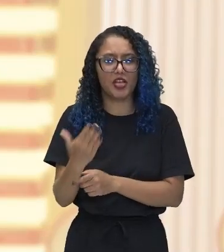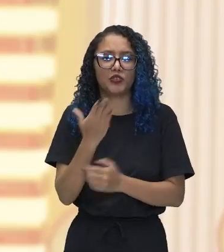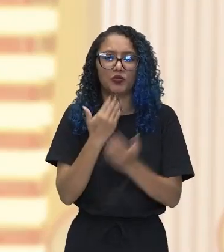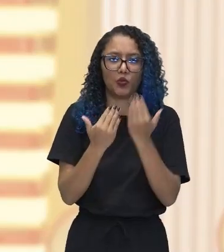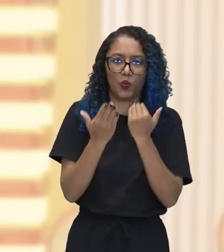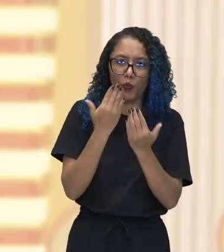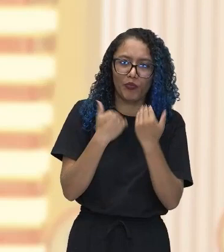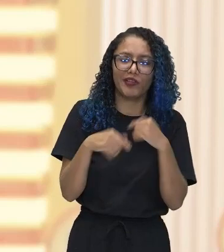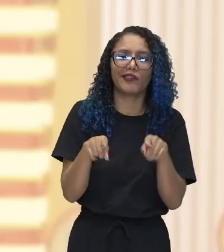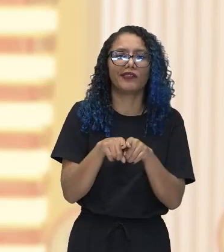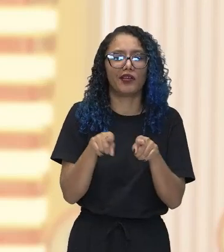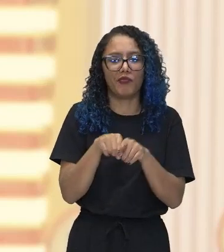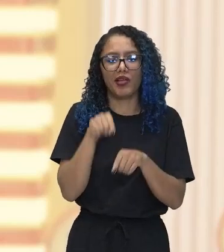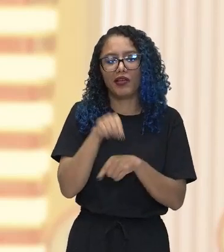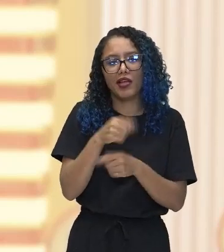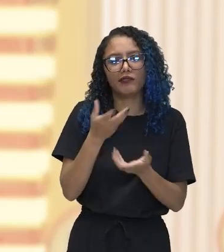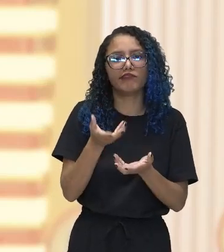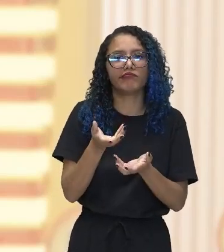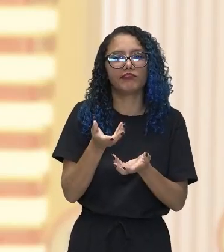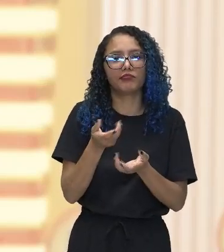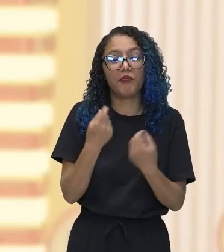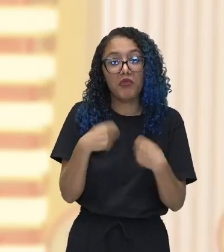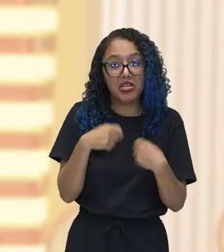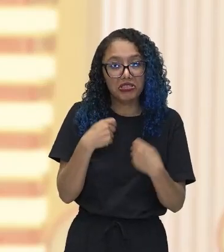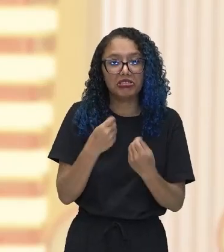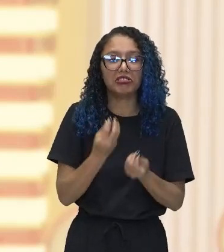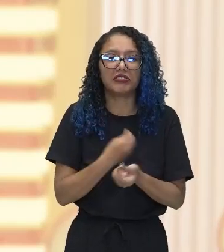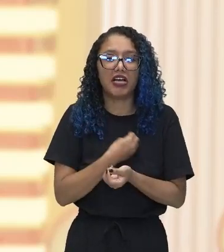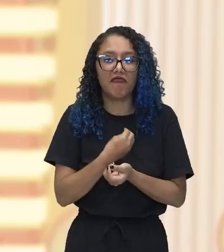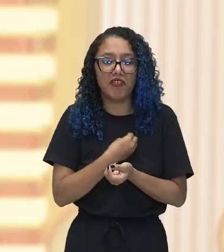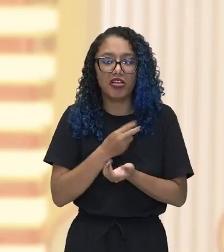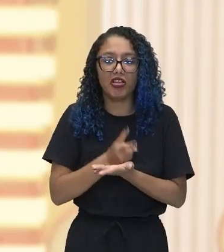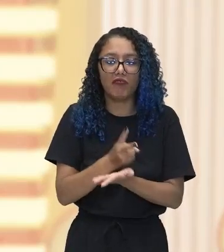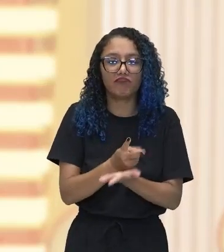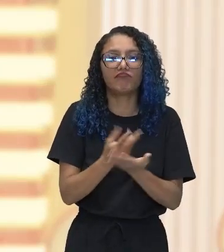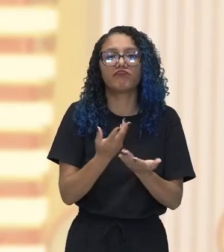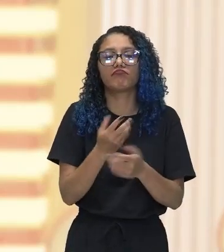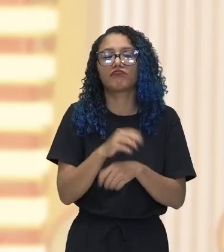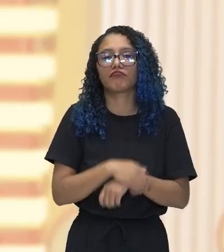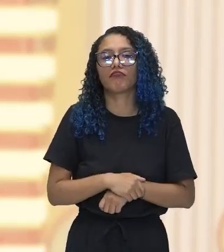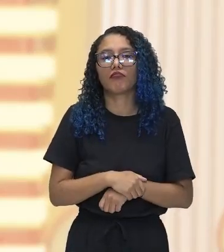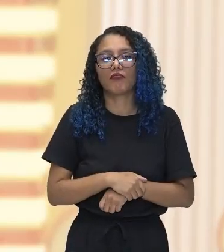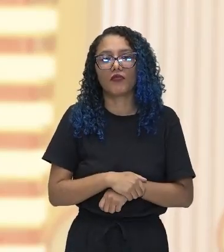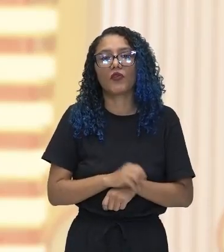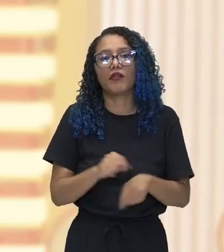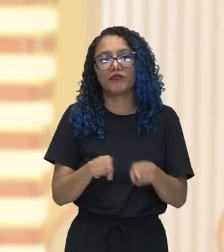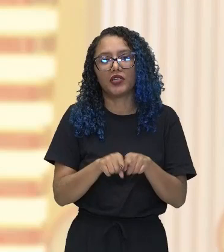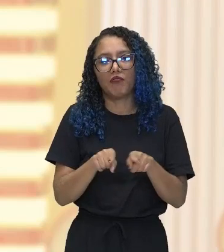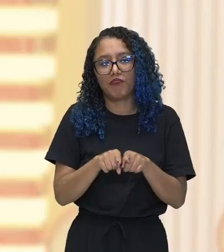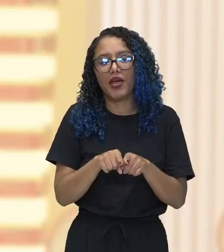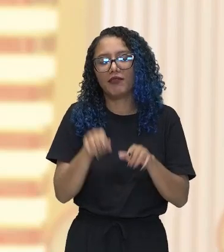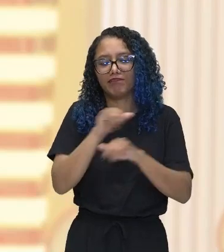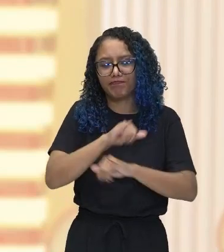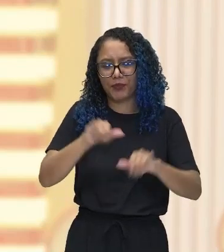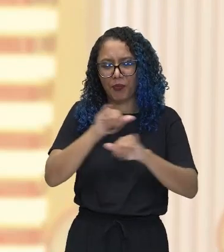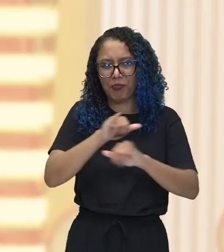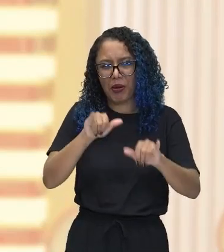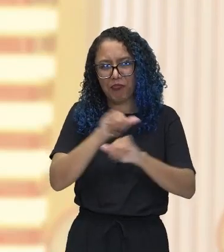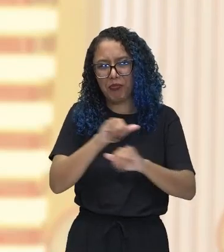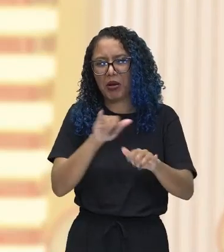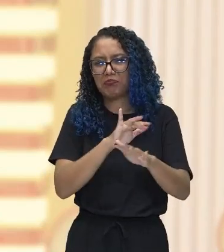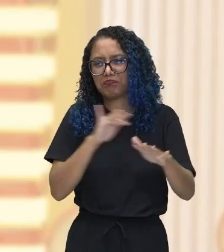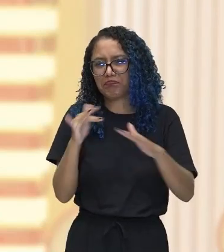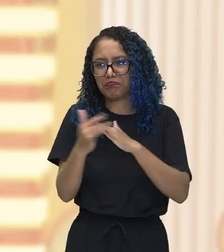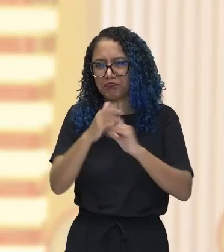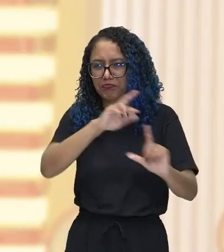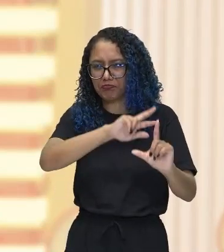qual eles tiram aí para sobreviver. E nós vimos aí, né, o grande escândalo que foi aí jogado nas mídias, não é